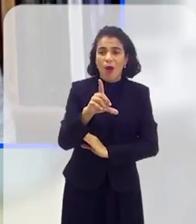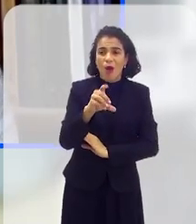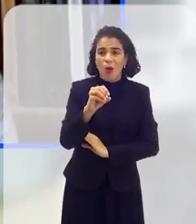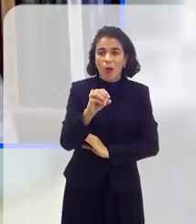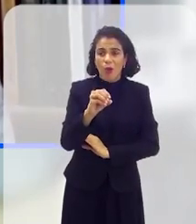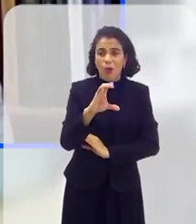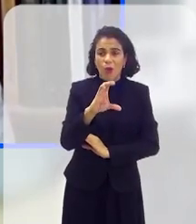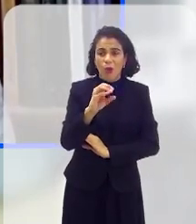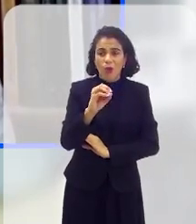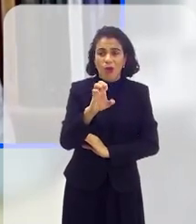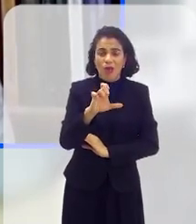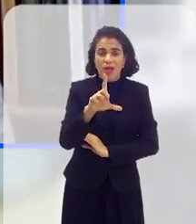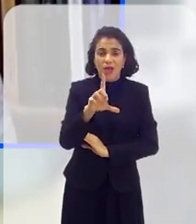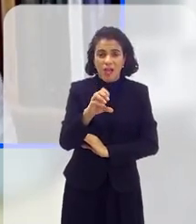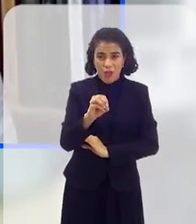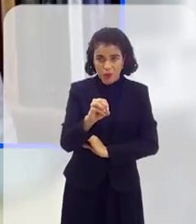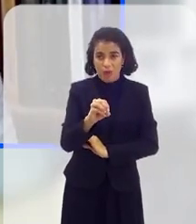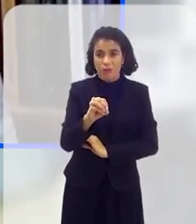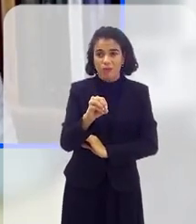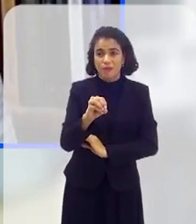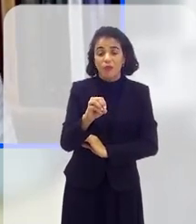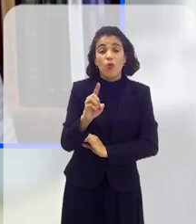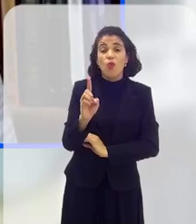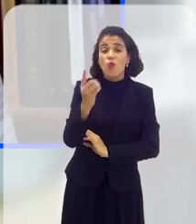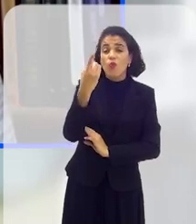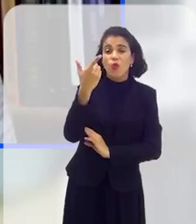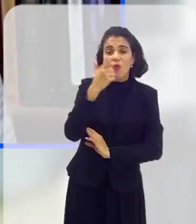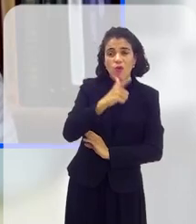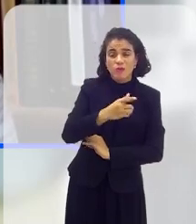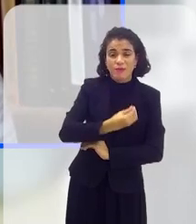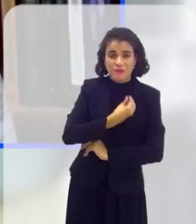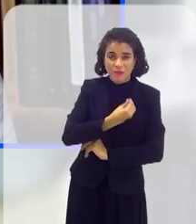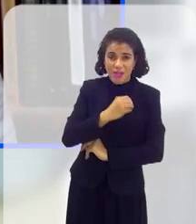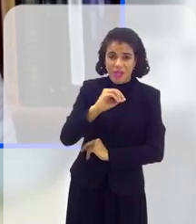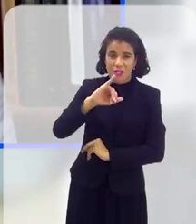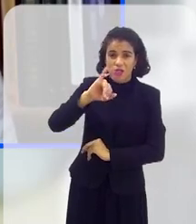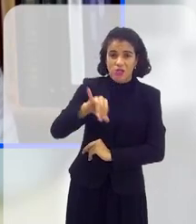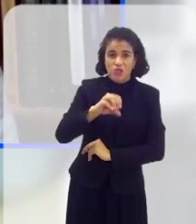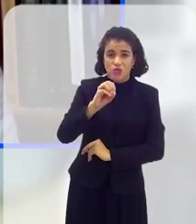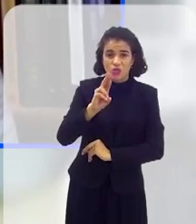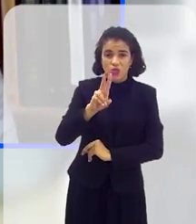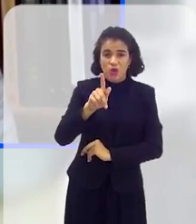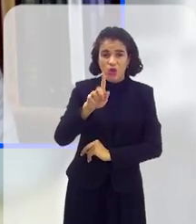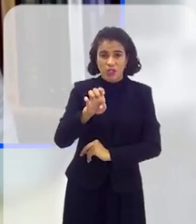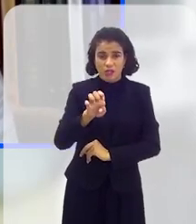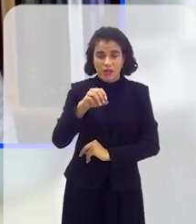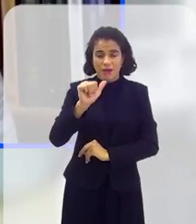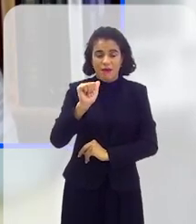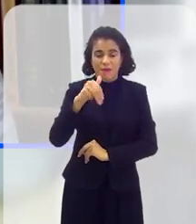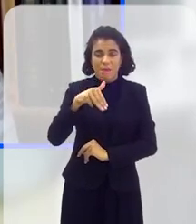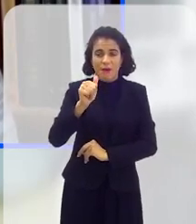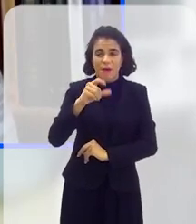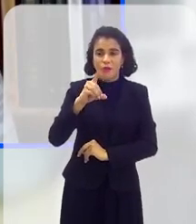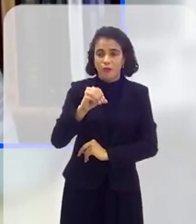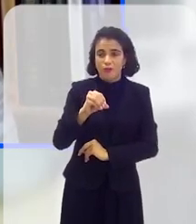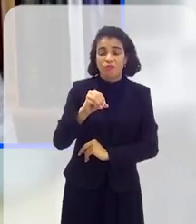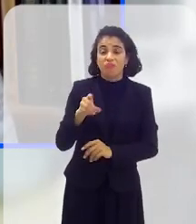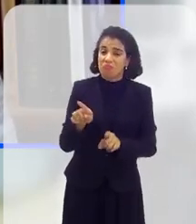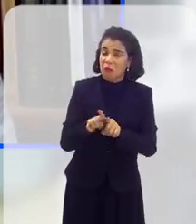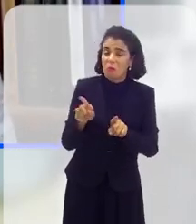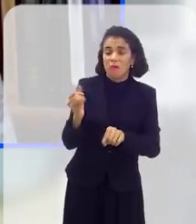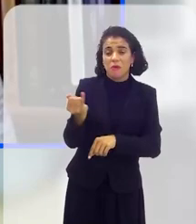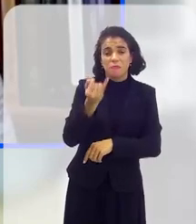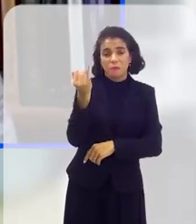eu acho que o único autor brasileiro que conseguiu viver de direitos autorais foi o Jorge Amado. Não sei se outros conseguiram. Então, era